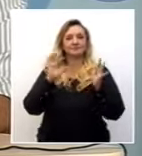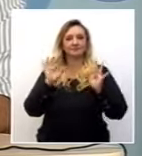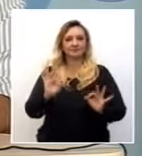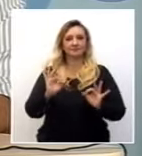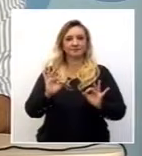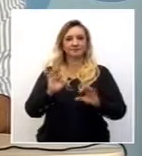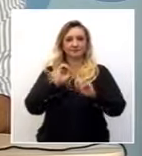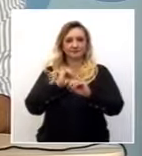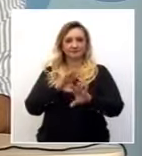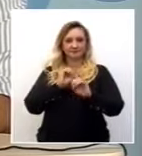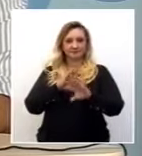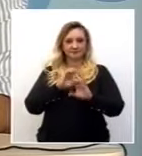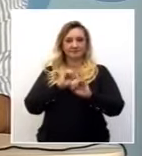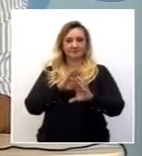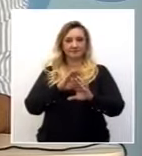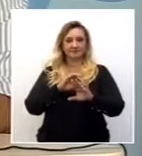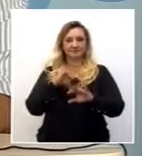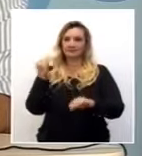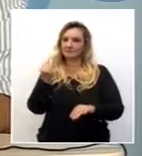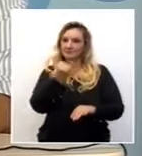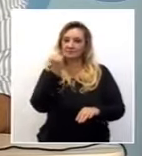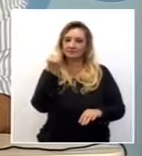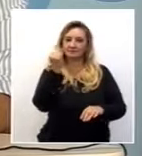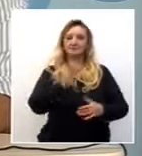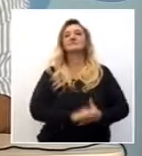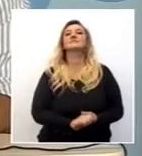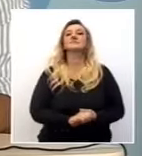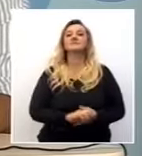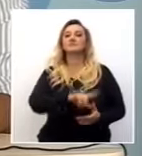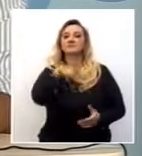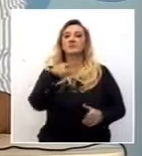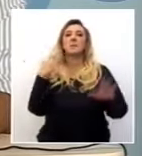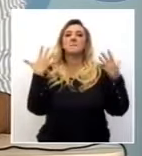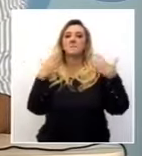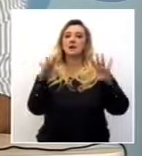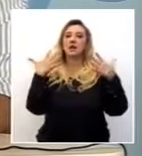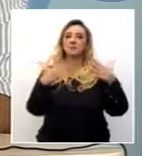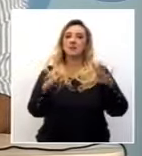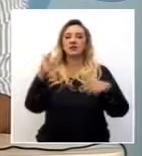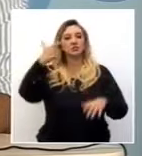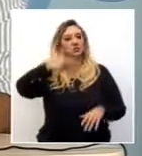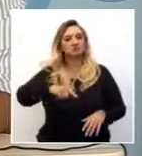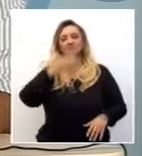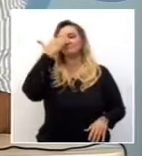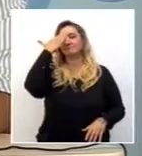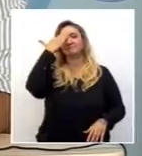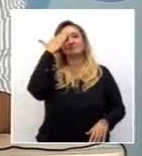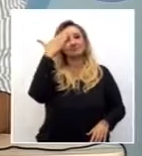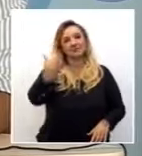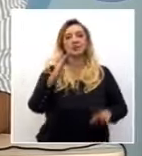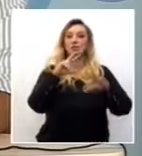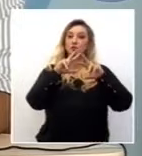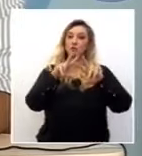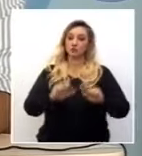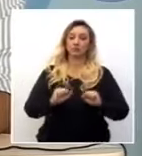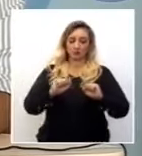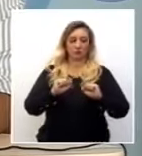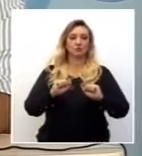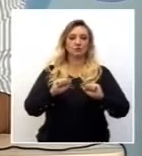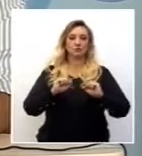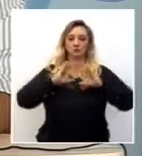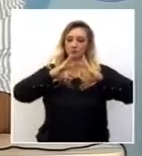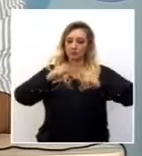o ensinar, eu acho que é uma coisa fantástica. Vocês estão de parabéns. Mais uma vez eu agradeço por toda essa